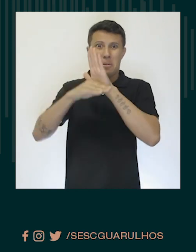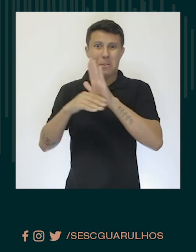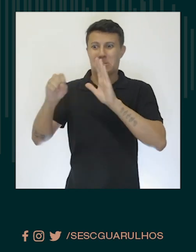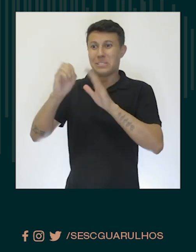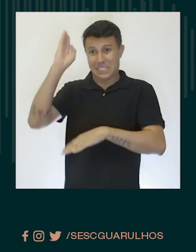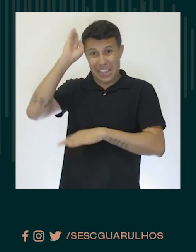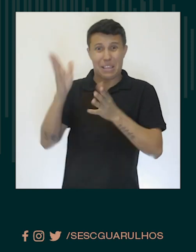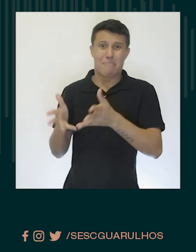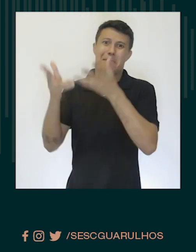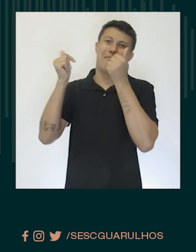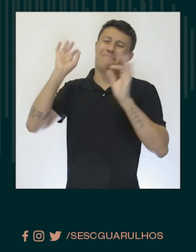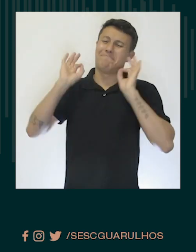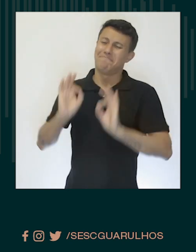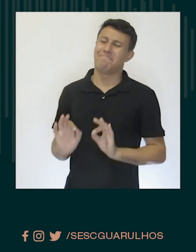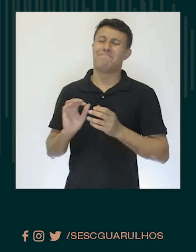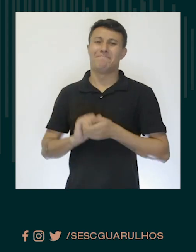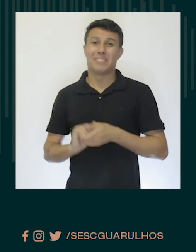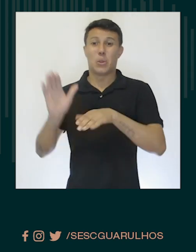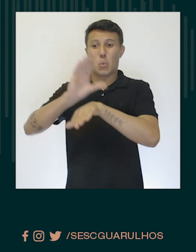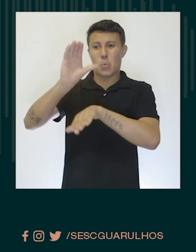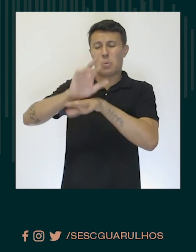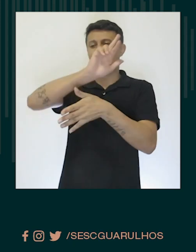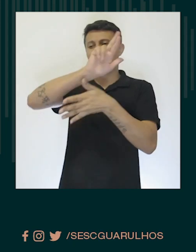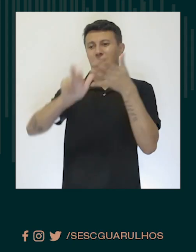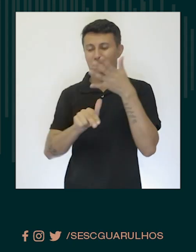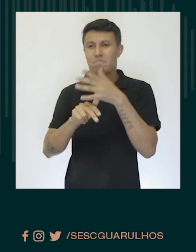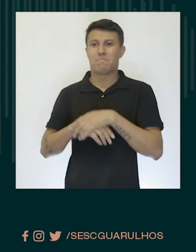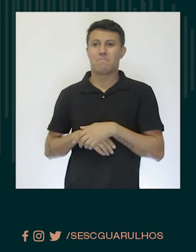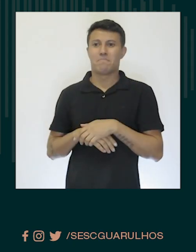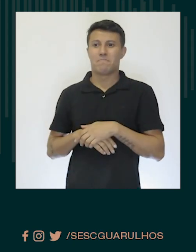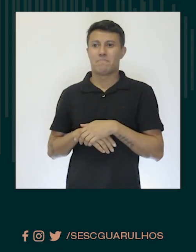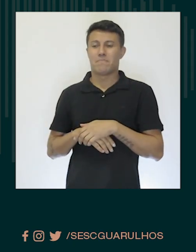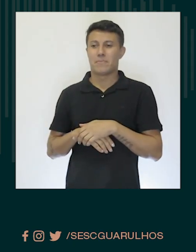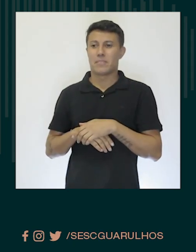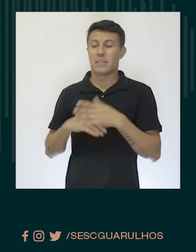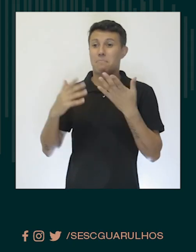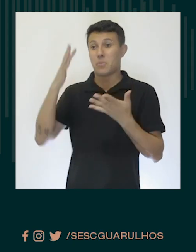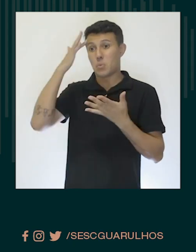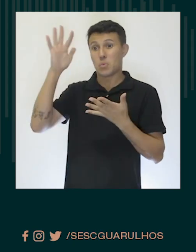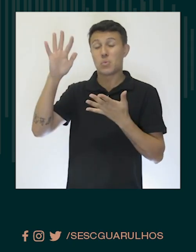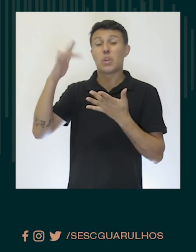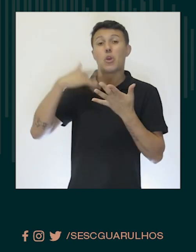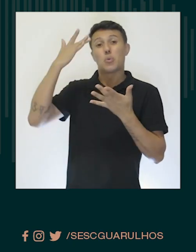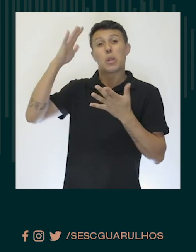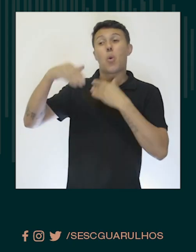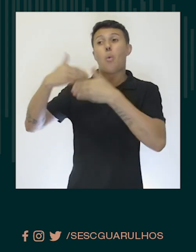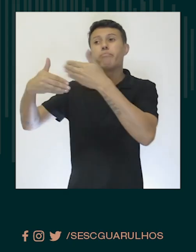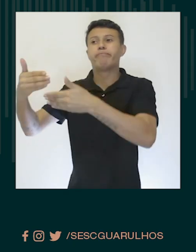de cursos. Não sei como é que está, como é que vai ser os próximos que vão acontecer. Aqui na